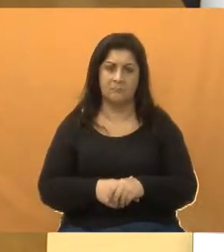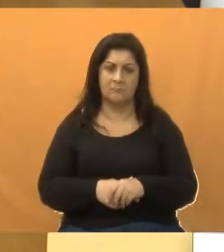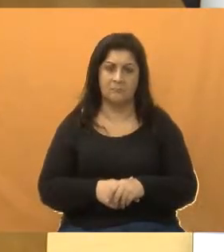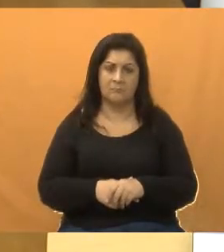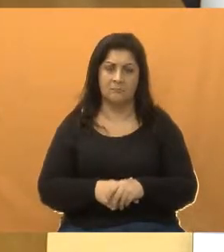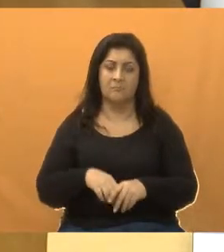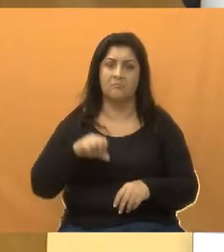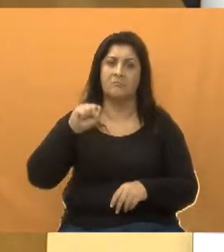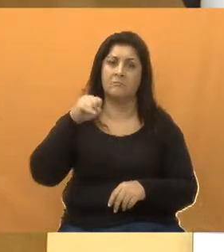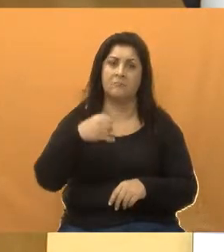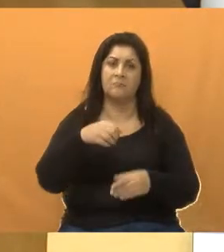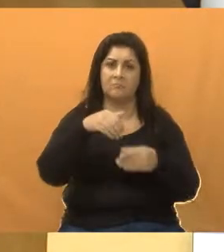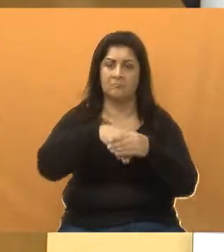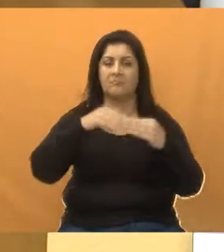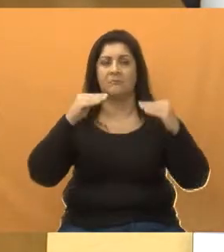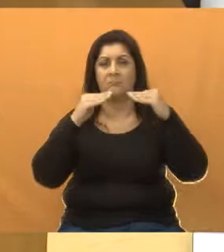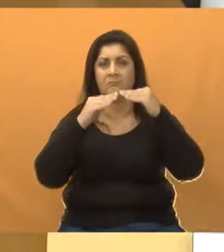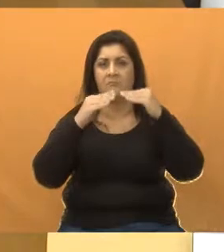Se eu voto a favor